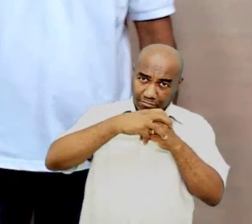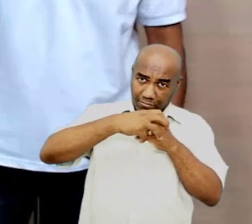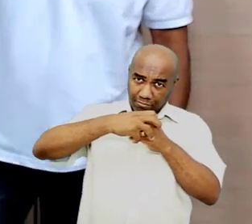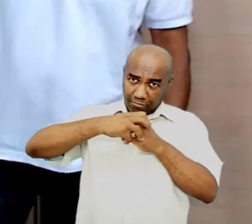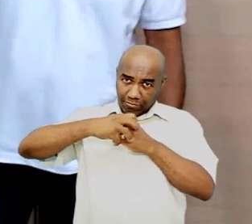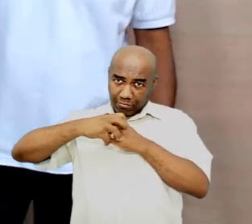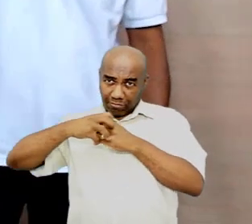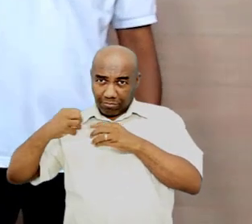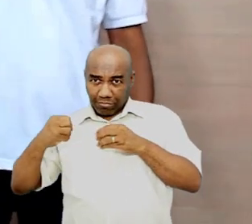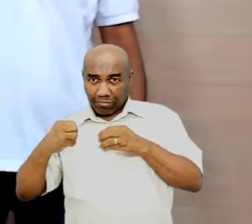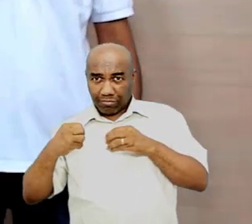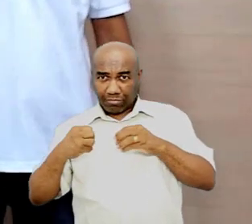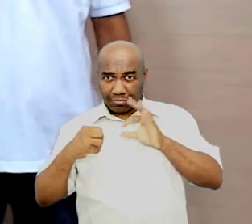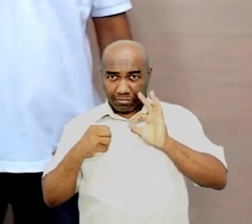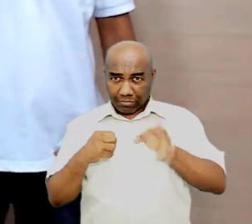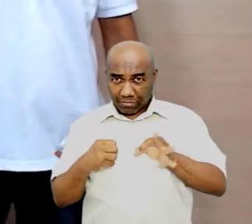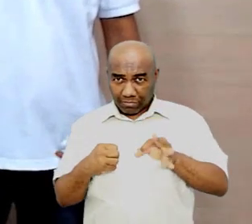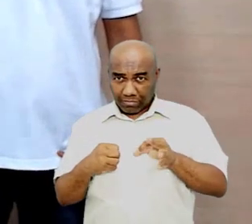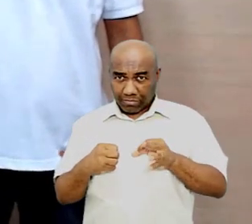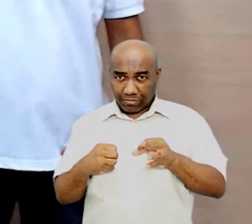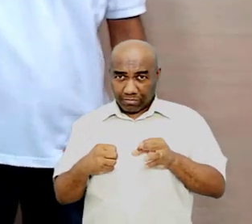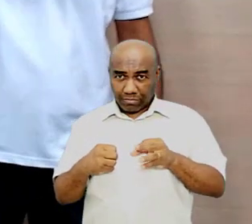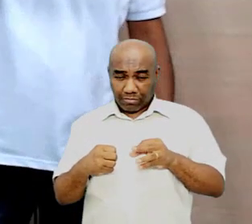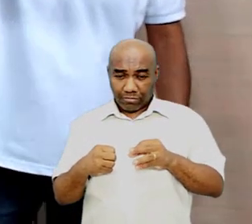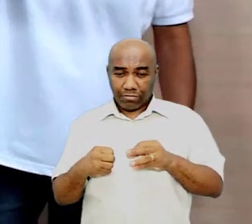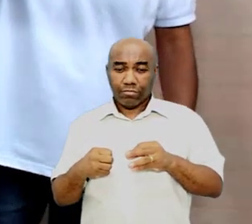Professor, para aí.